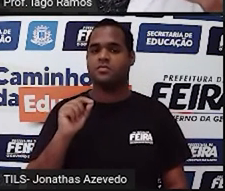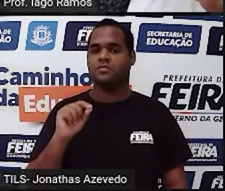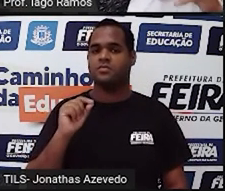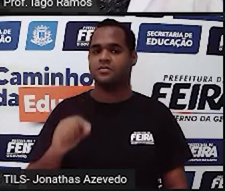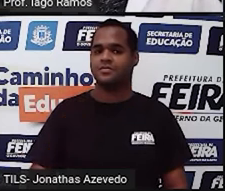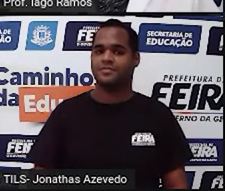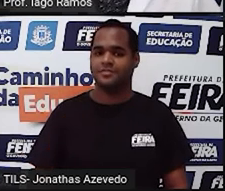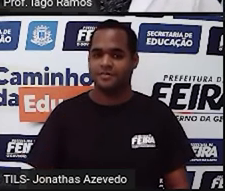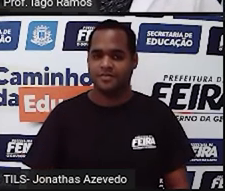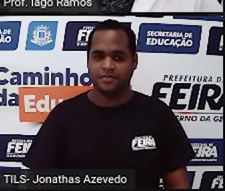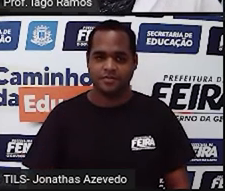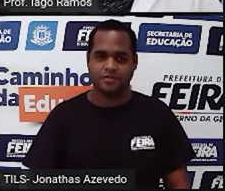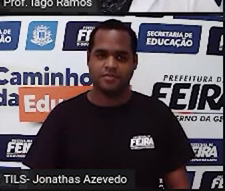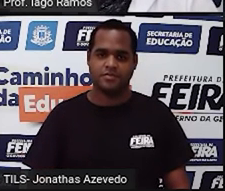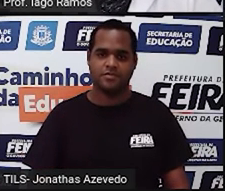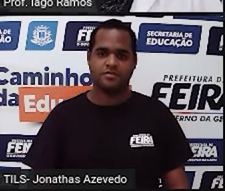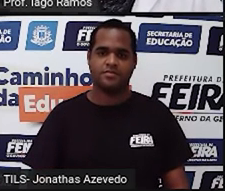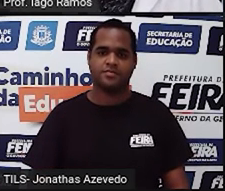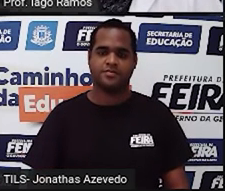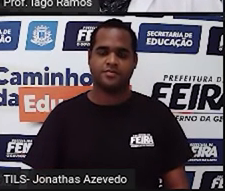Oi e aí